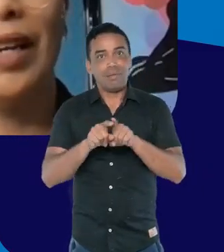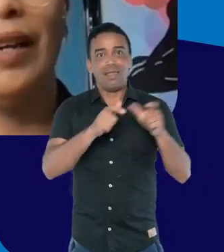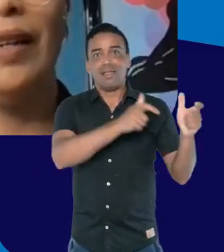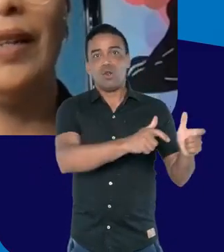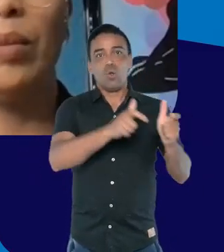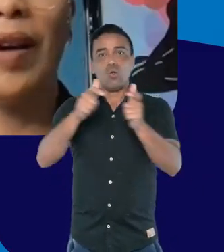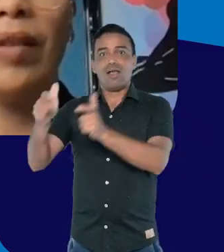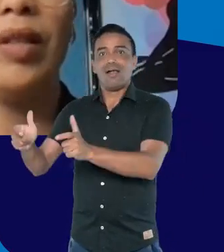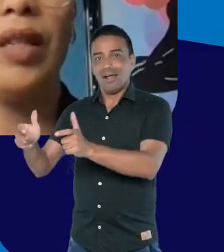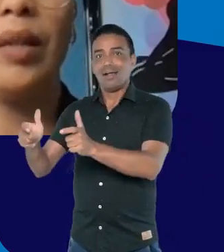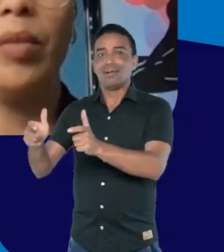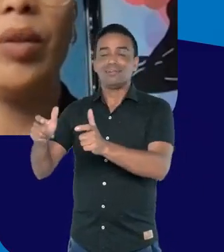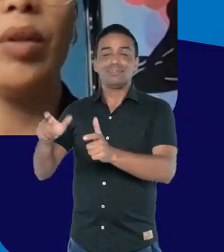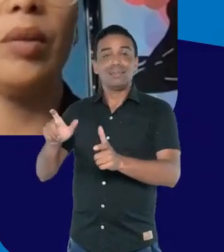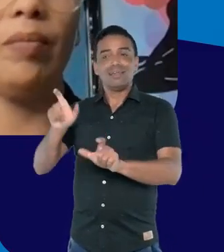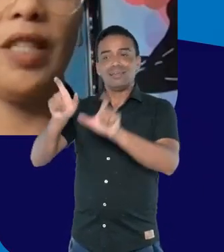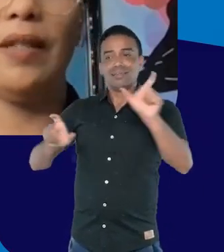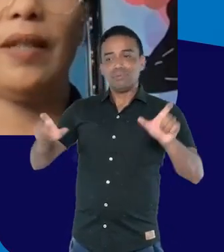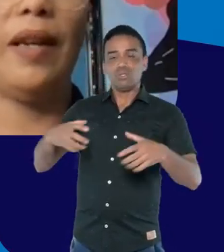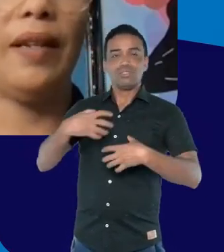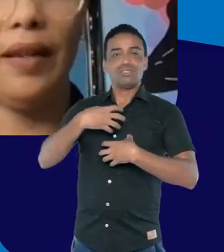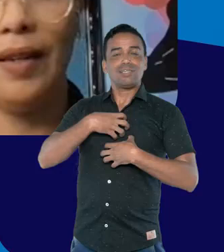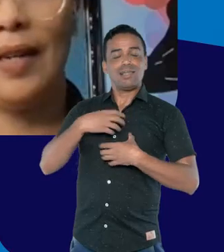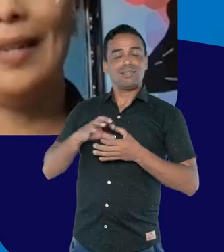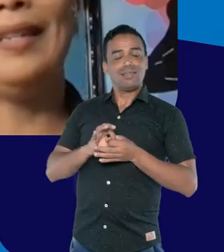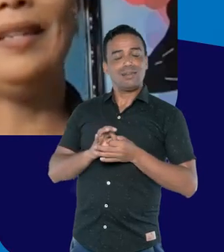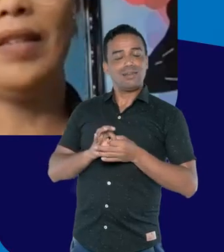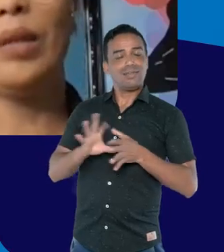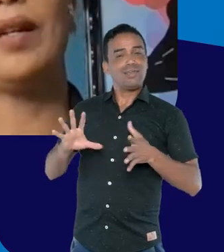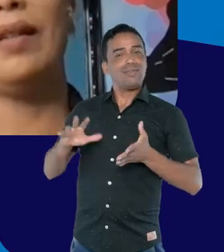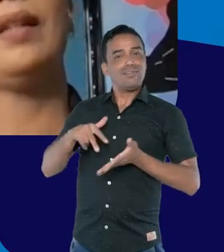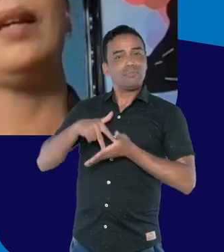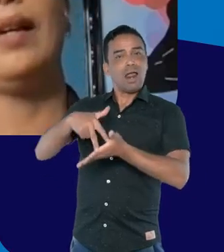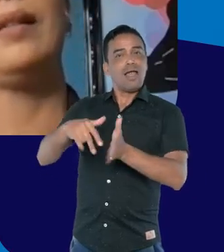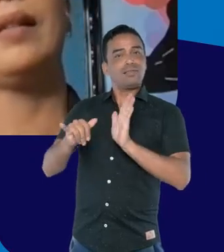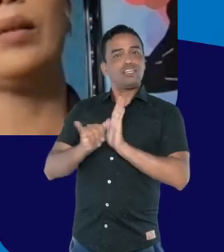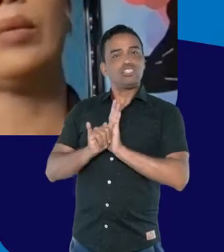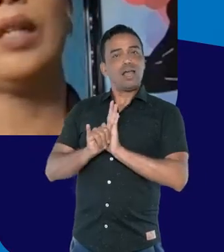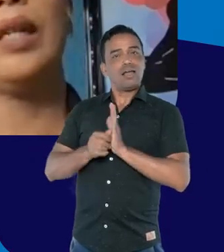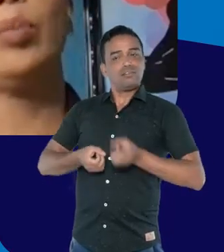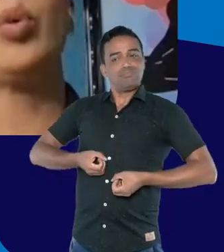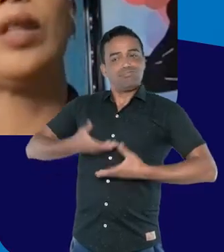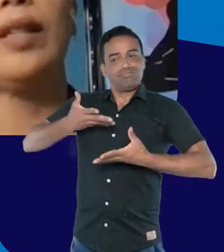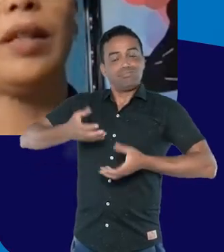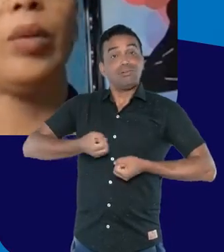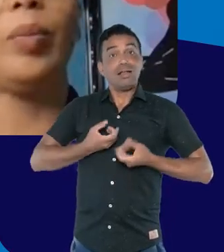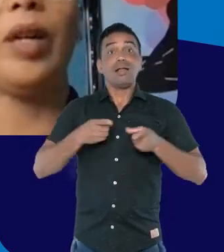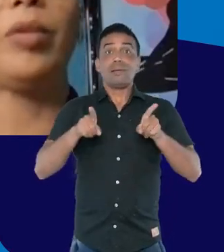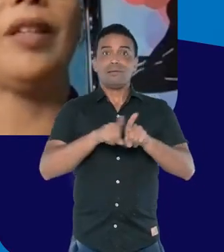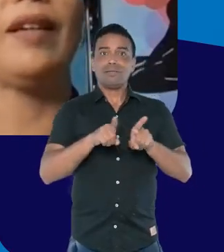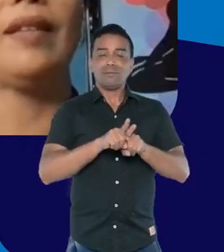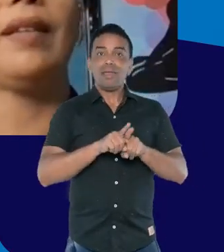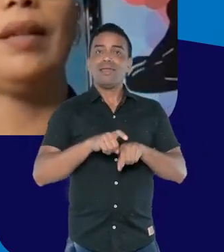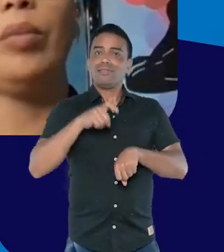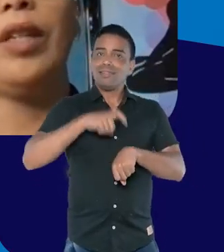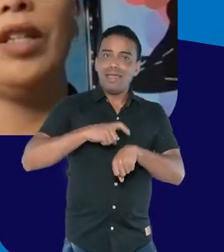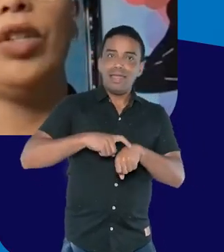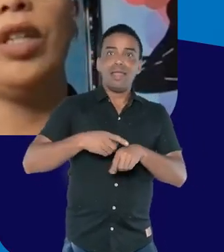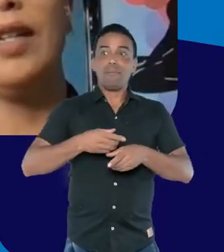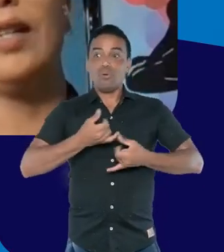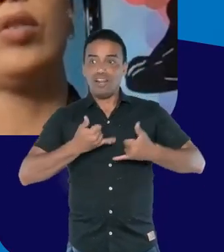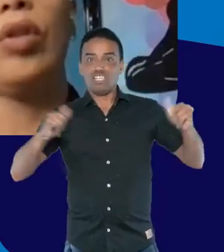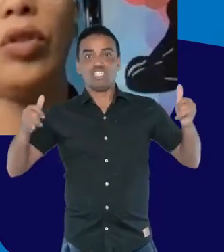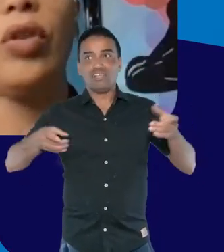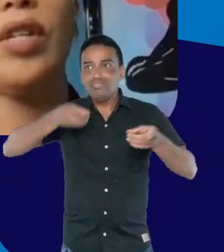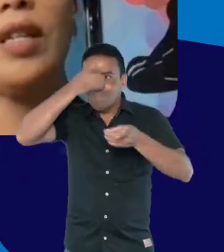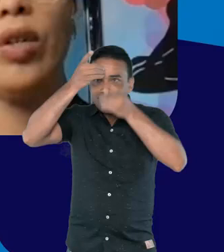mas também espaços em que as pessoas se sentem livres para serem quem são e, portanto, para poder gastar tempo e